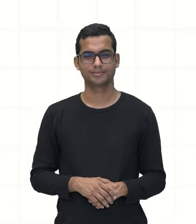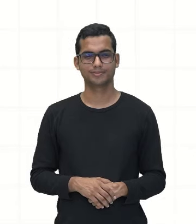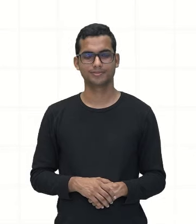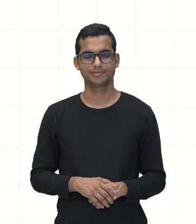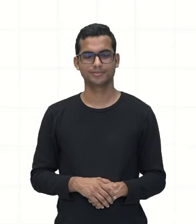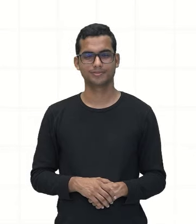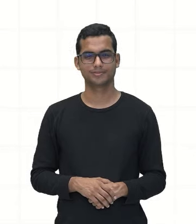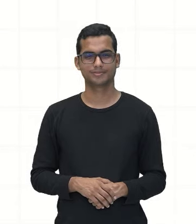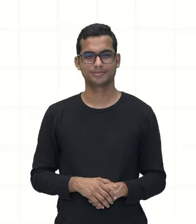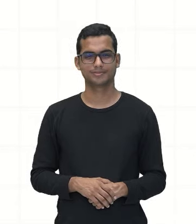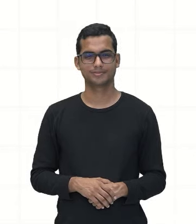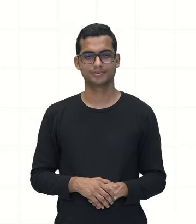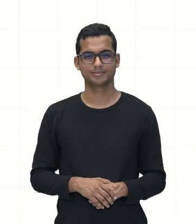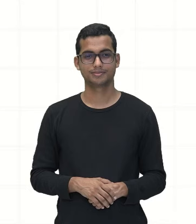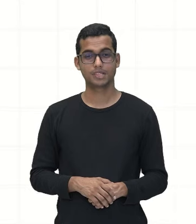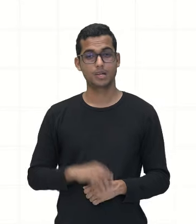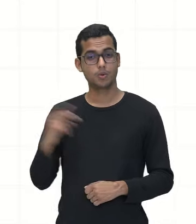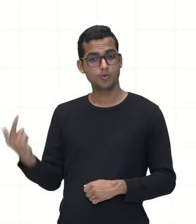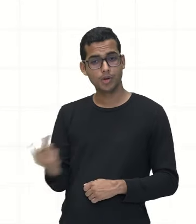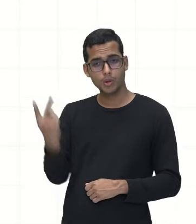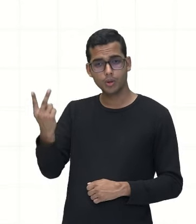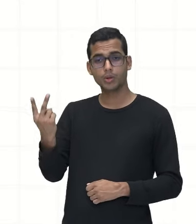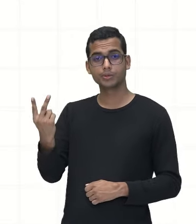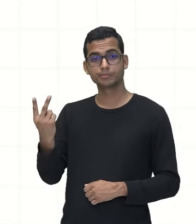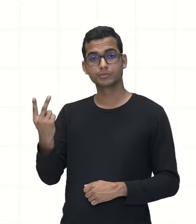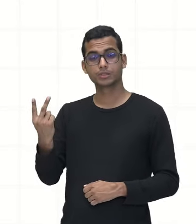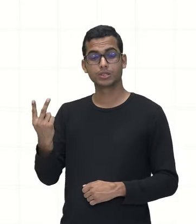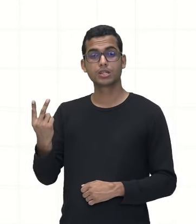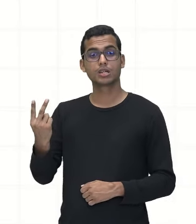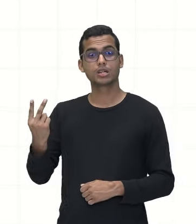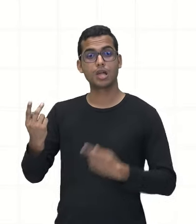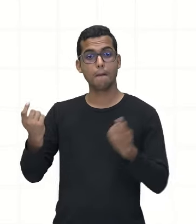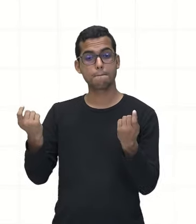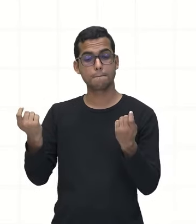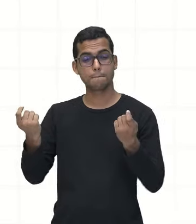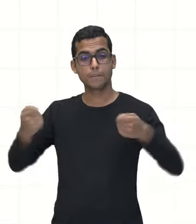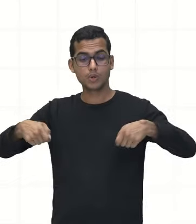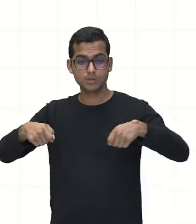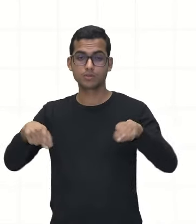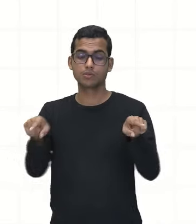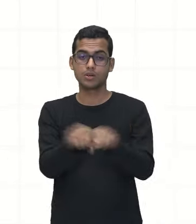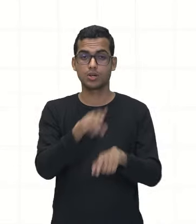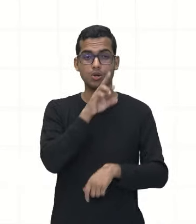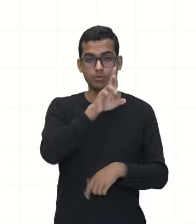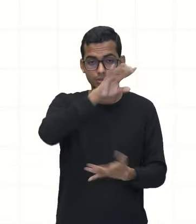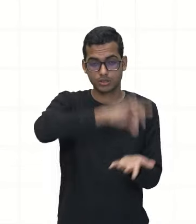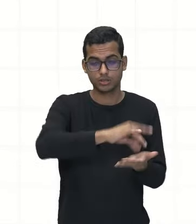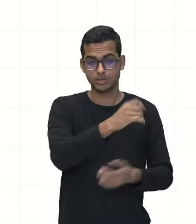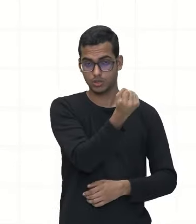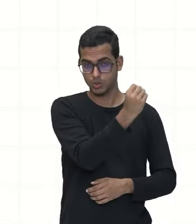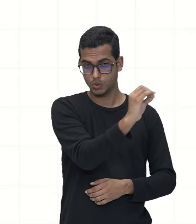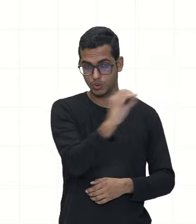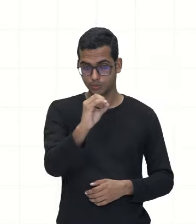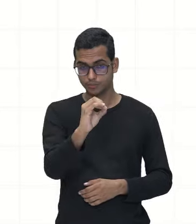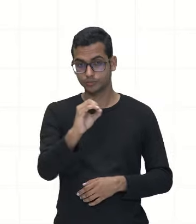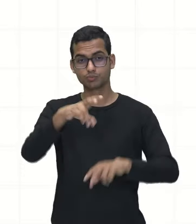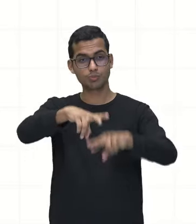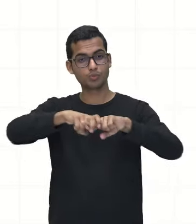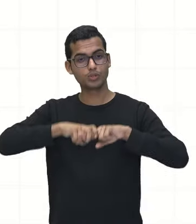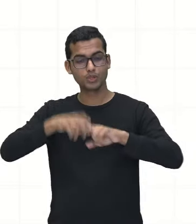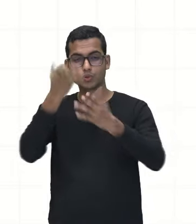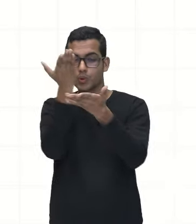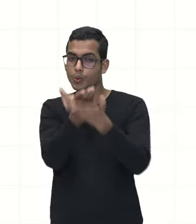É um valor, pessoal, aproximado de 800, tá bom? Não é igual. Nós estamos falando de estimativa, nós estamos